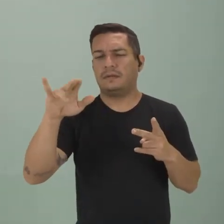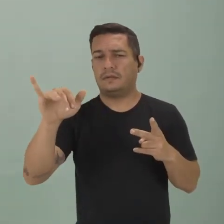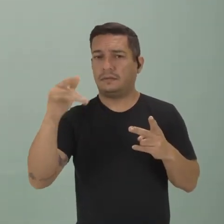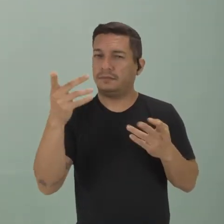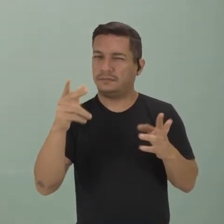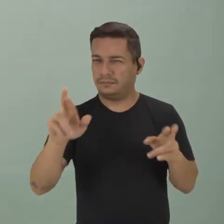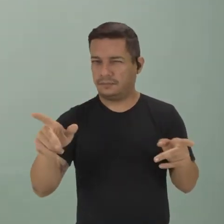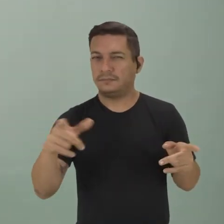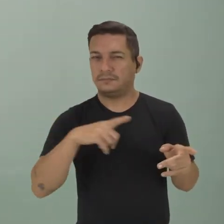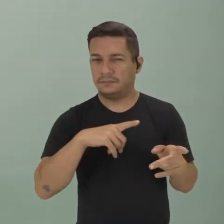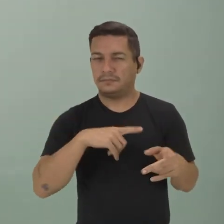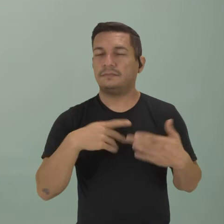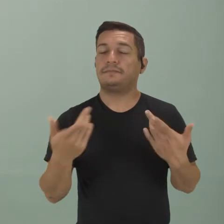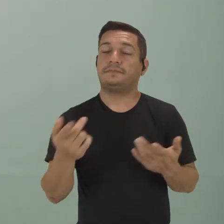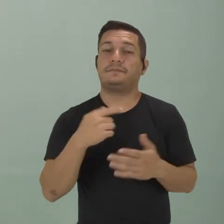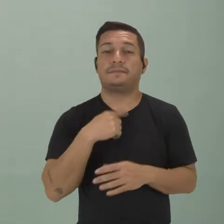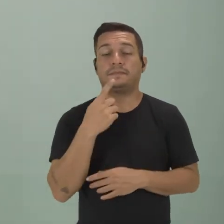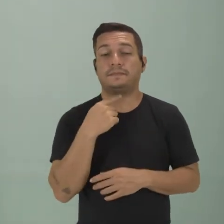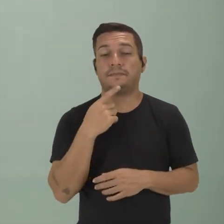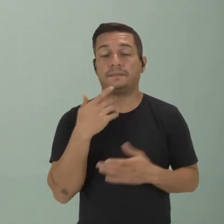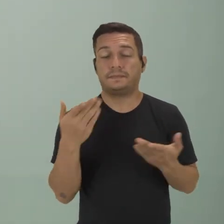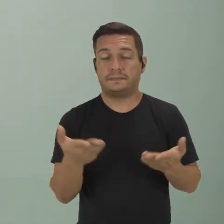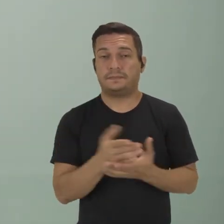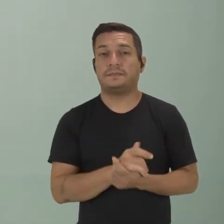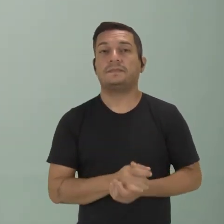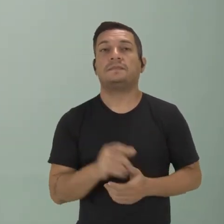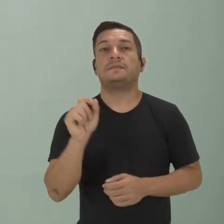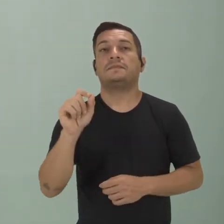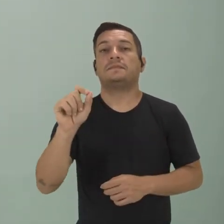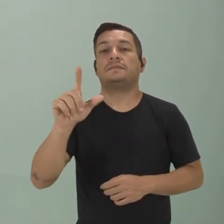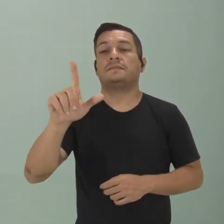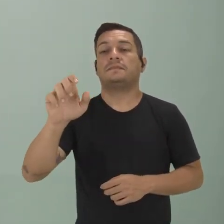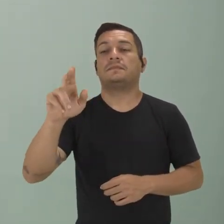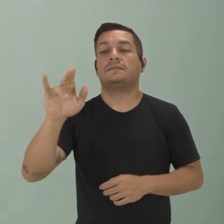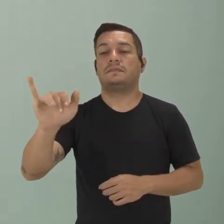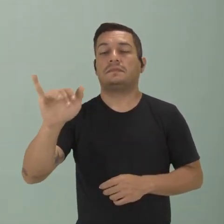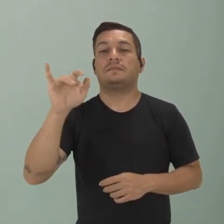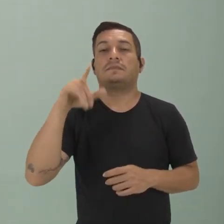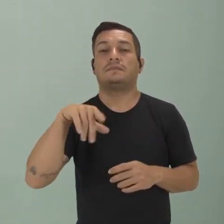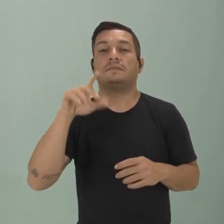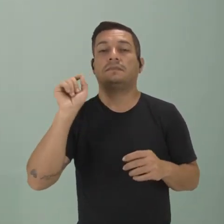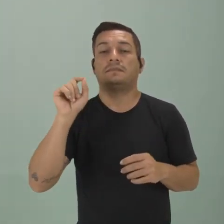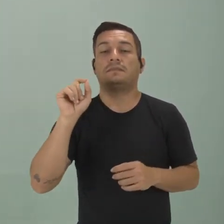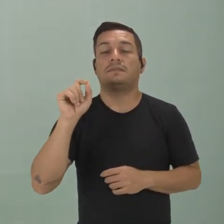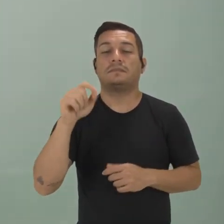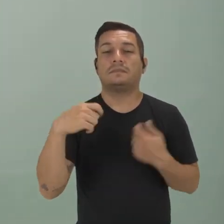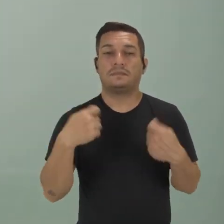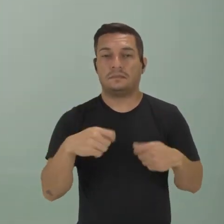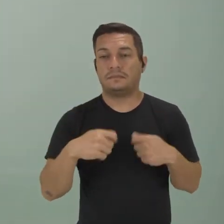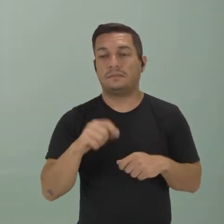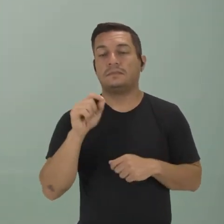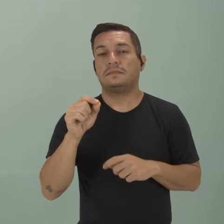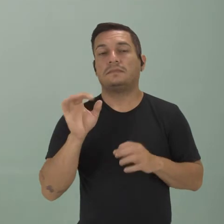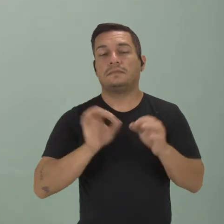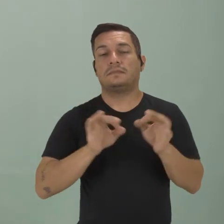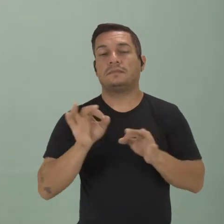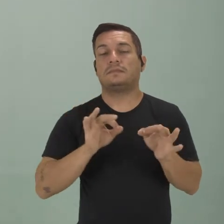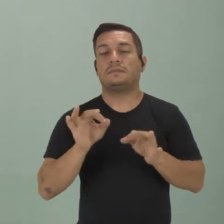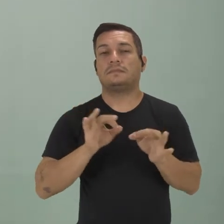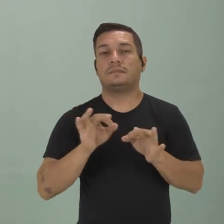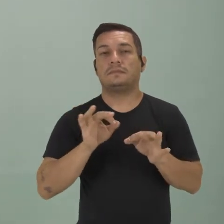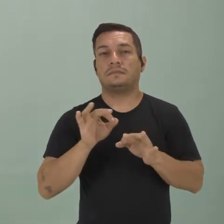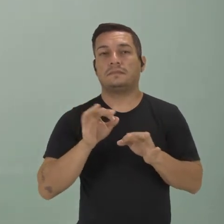outra? Então, pessoal, vamos lá, vamos tirar essa dúvida agora. O que é lei? Lei, normalmente, ela deve